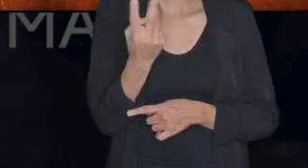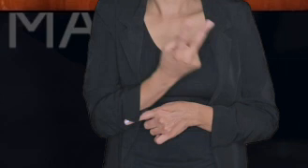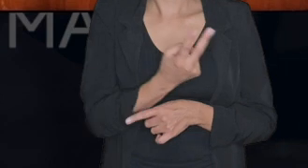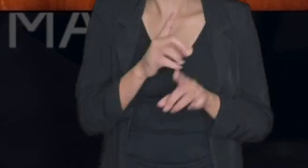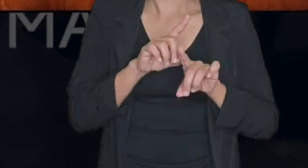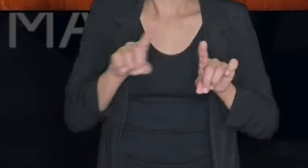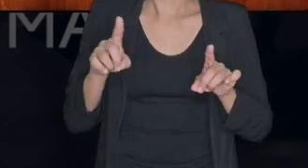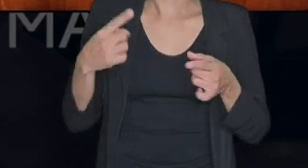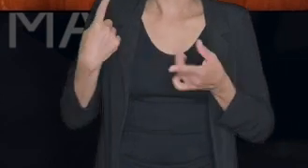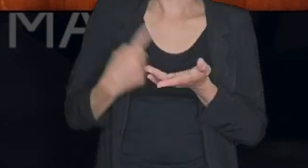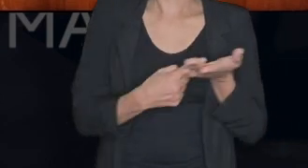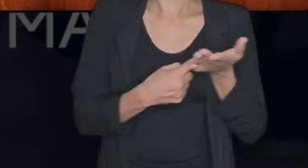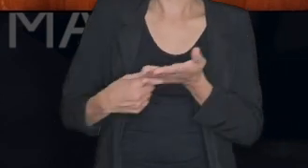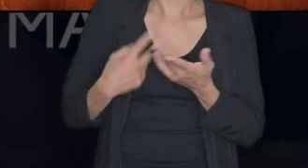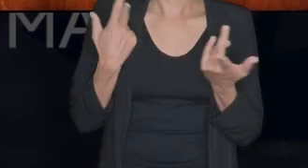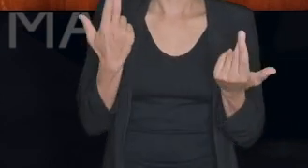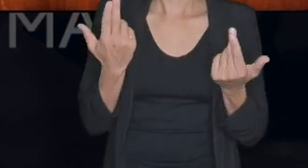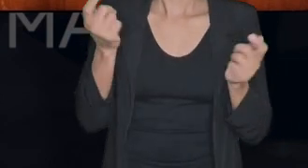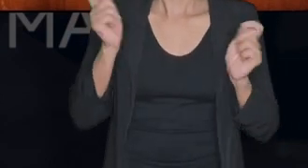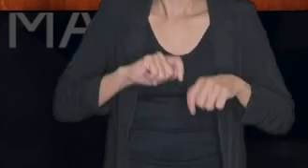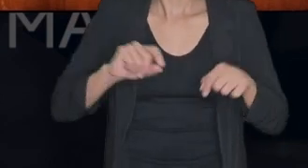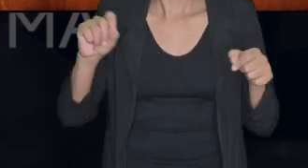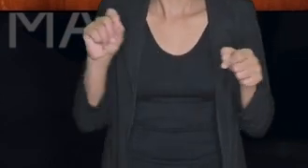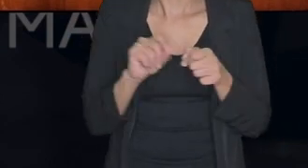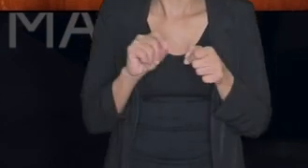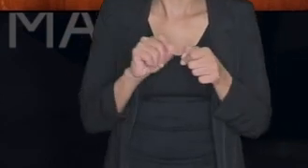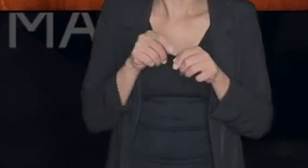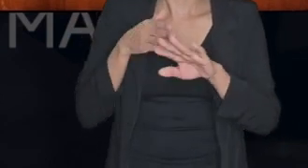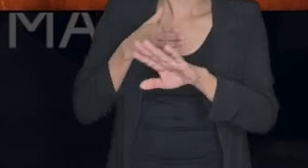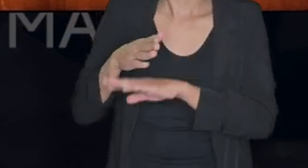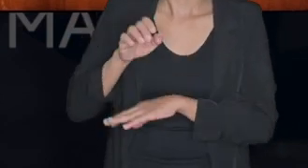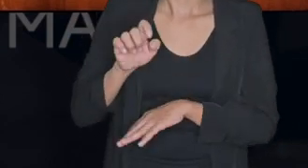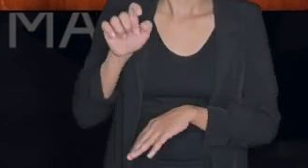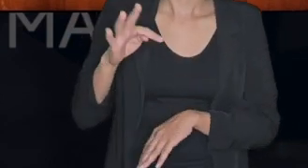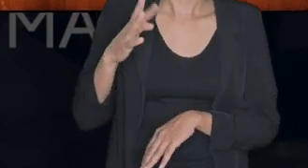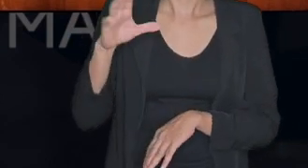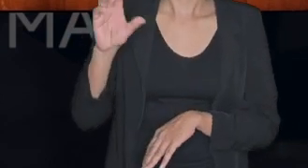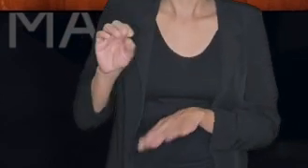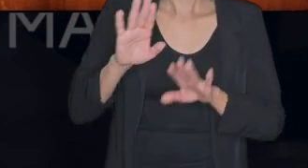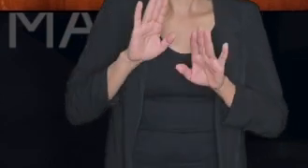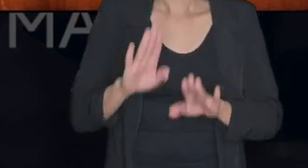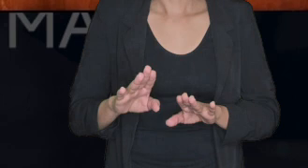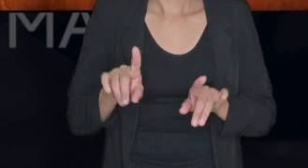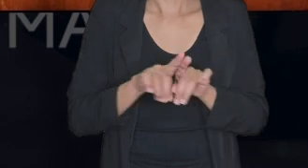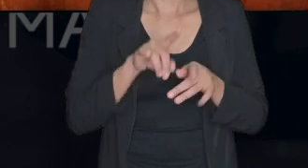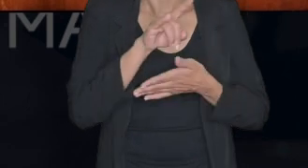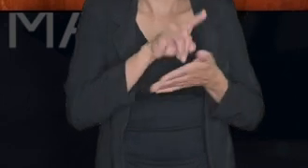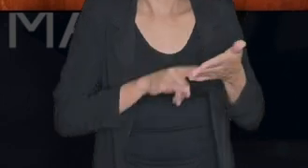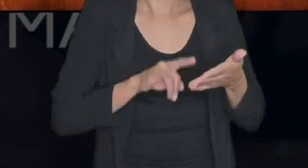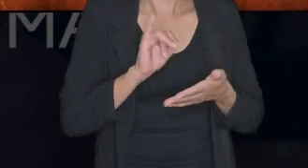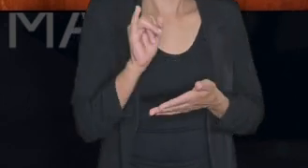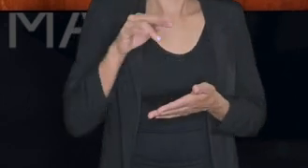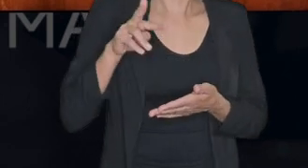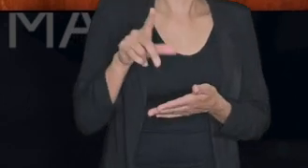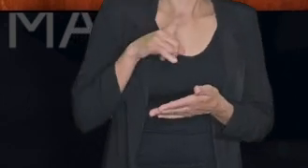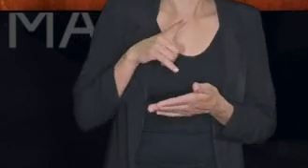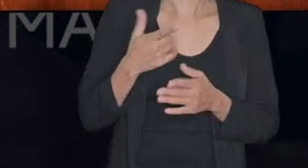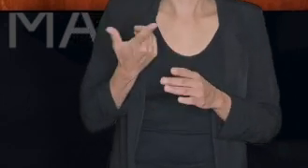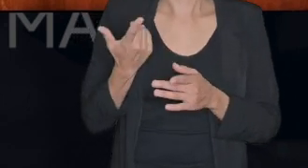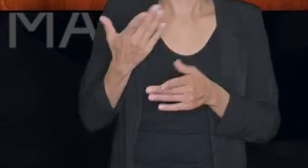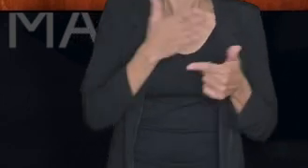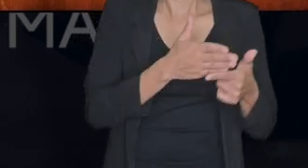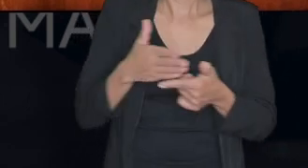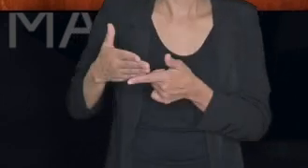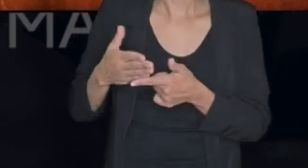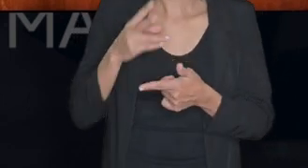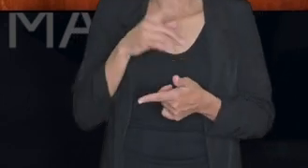feito extrajudicialmente. Mas também falou que inventário com partilha ou adjudicação, desde que os herdeiros sejam maiores e